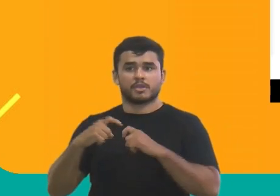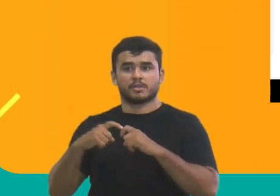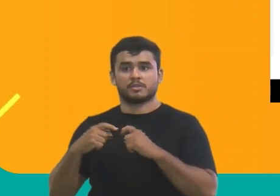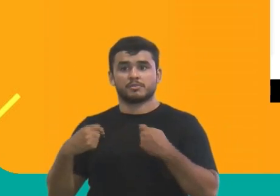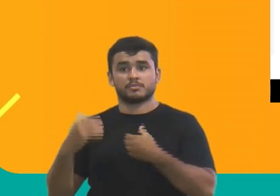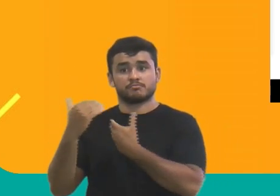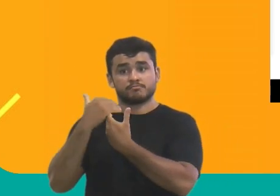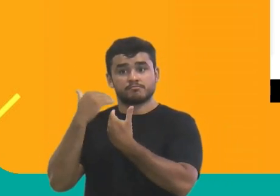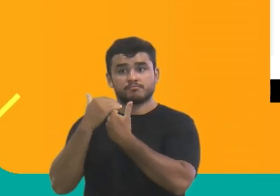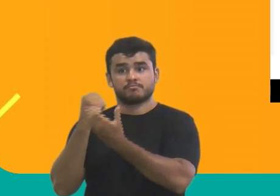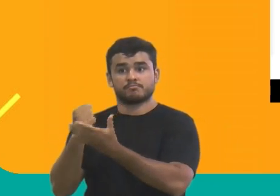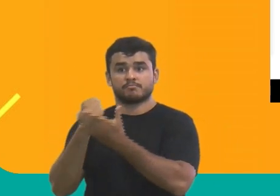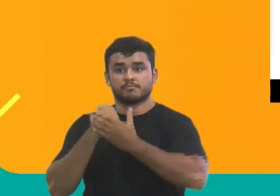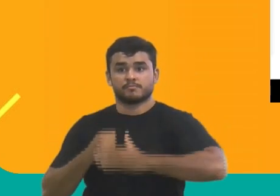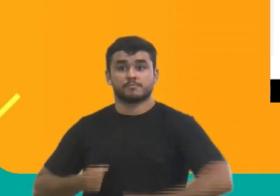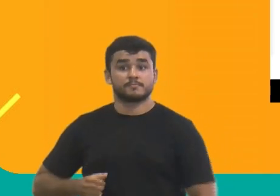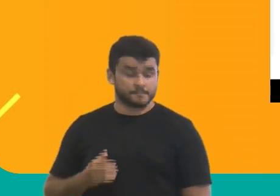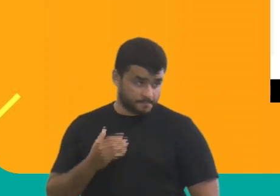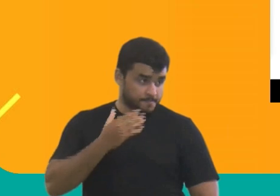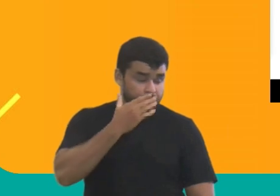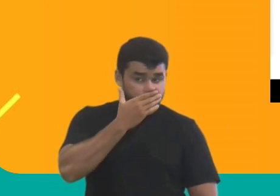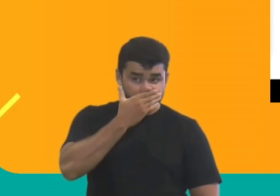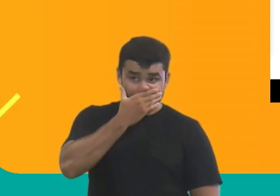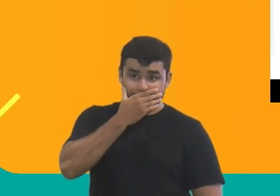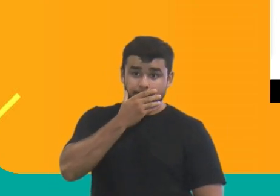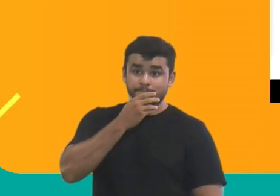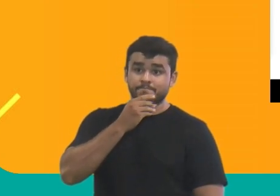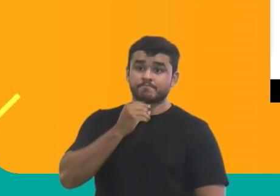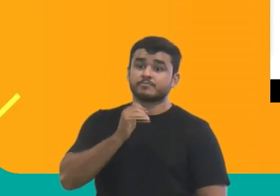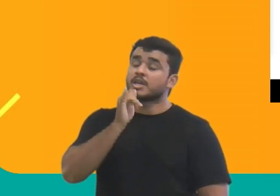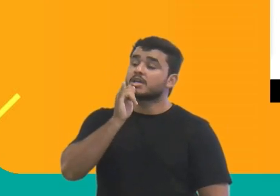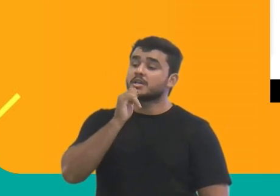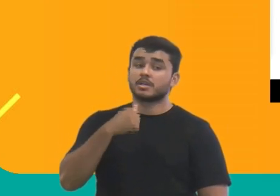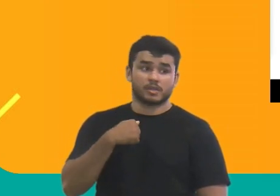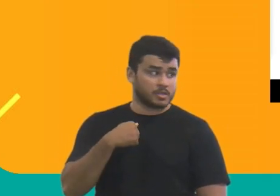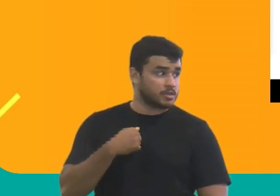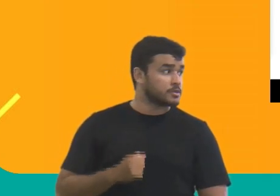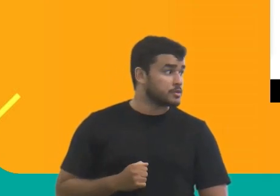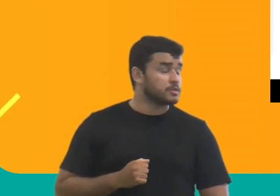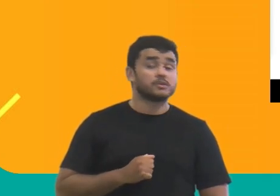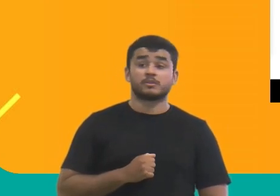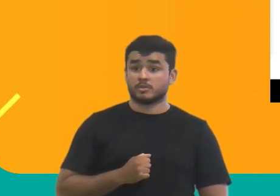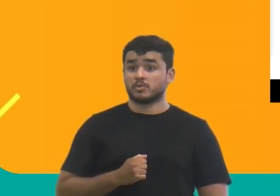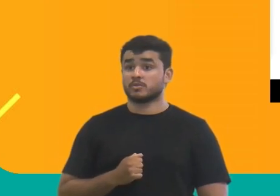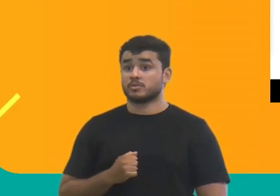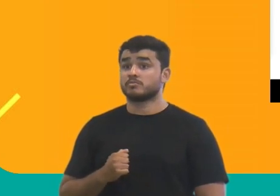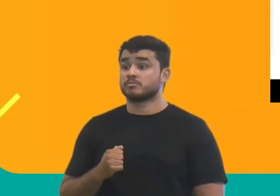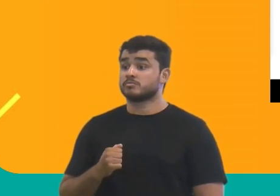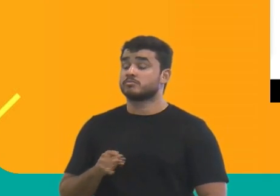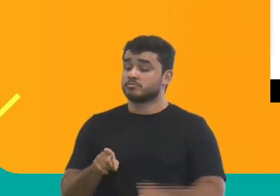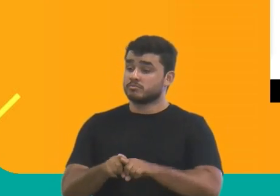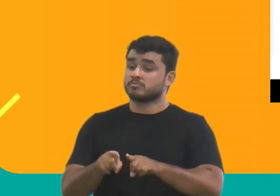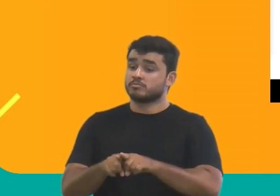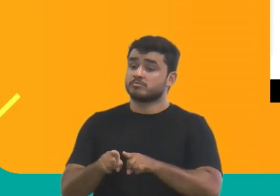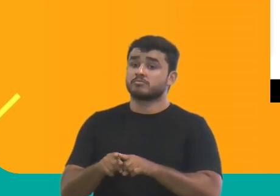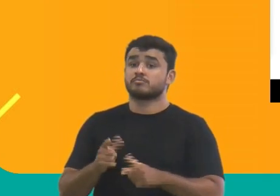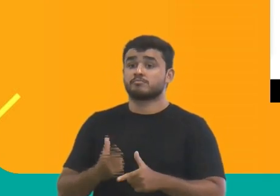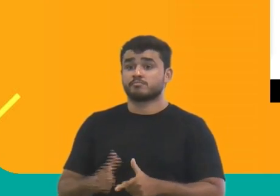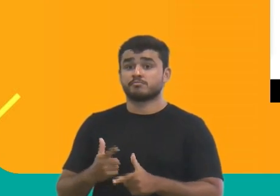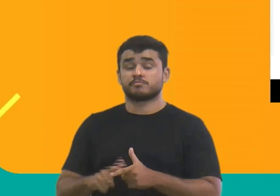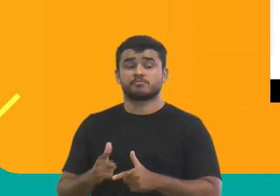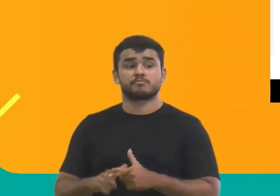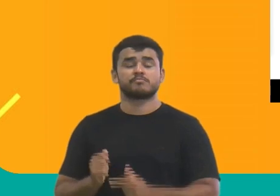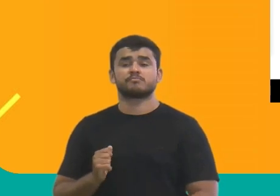E até mesmo porque, baseado nesse assunto que a Catarina abordou, eu, por exemplo, tenho lipedema. E também tenho problemas,